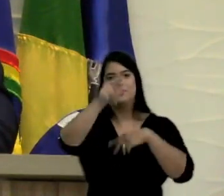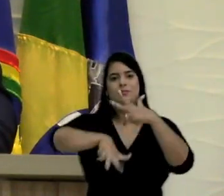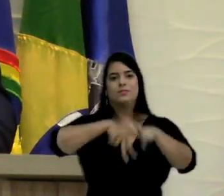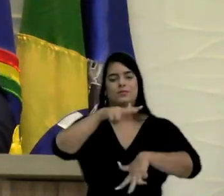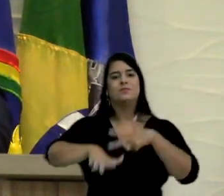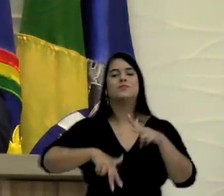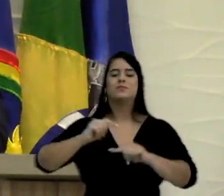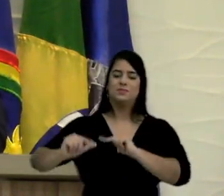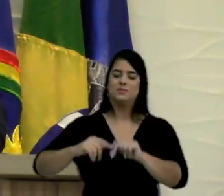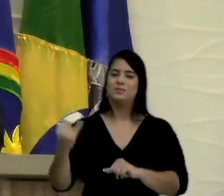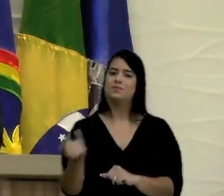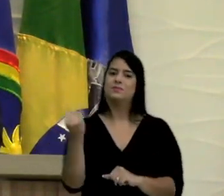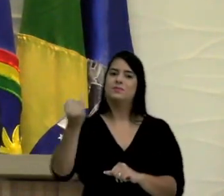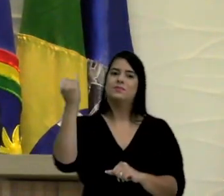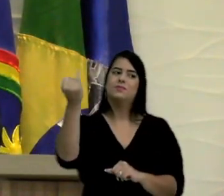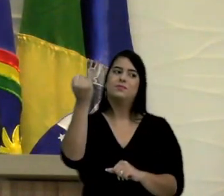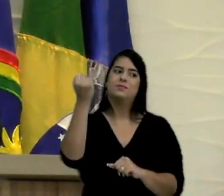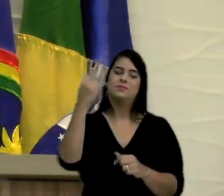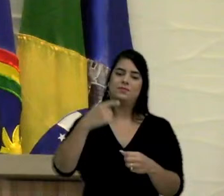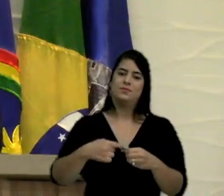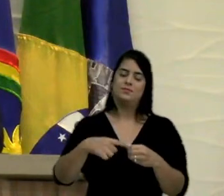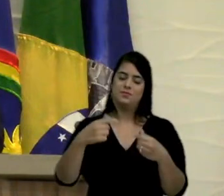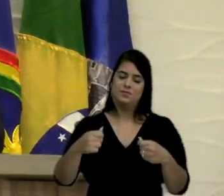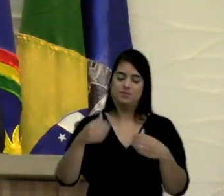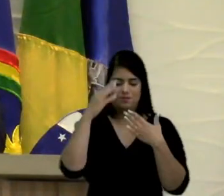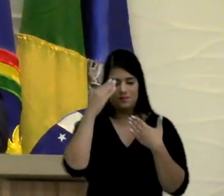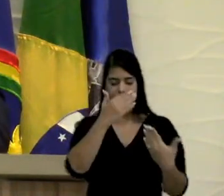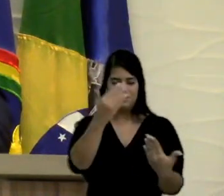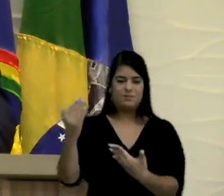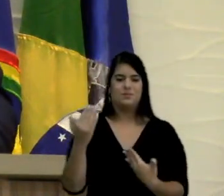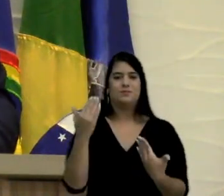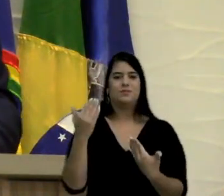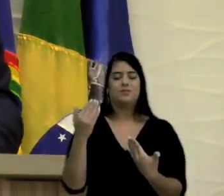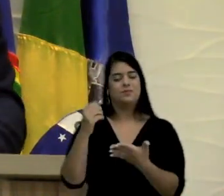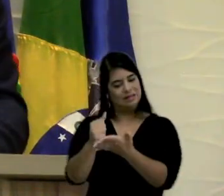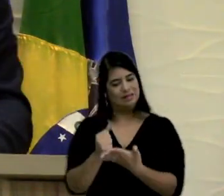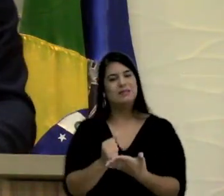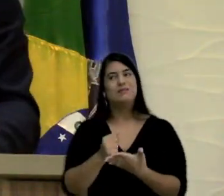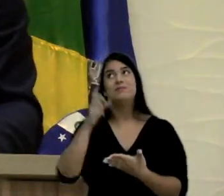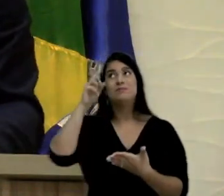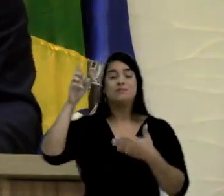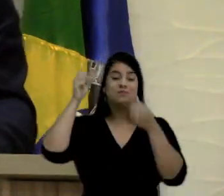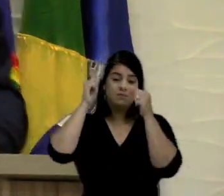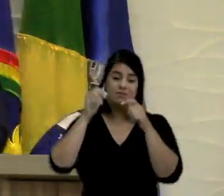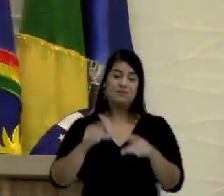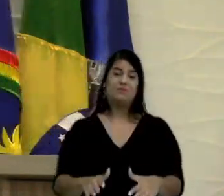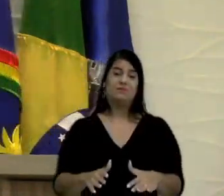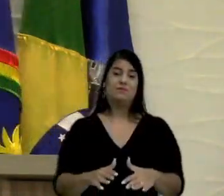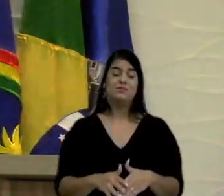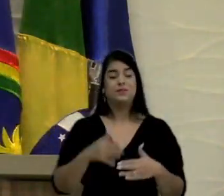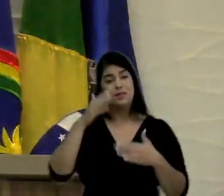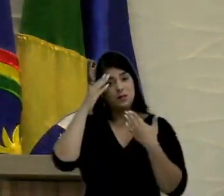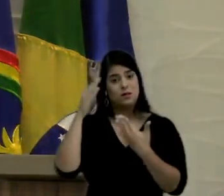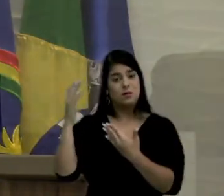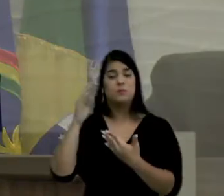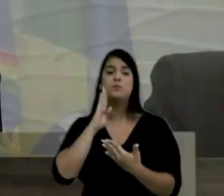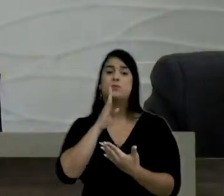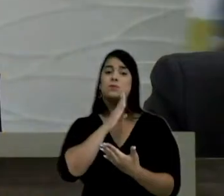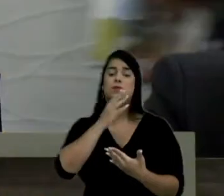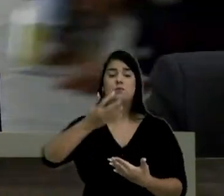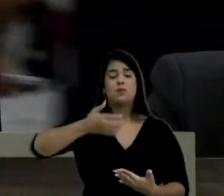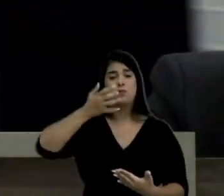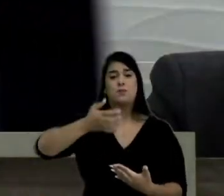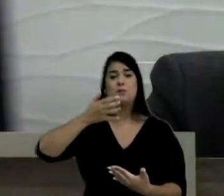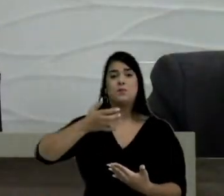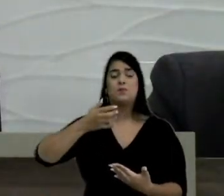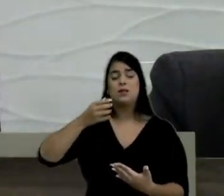todo trabalho importante que o nosso município precisa muito obrigado a todos pela ajuda que Deus nos abençoe Agradeço o vereador Bruno Braga facultar